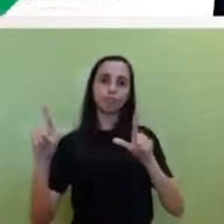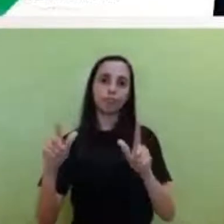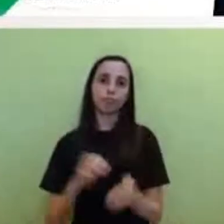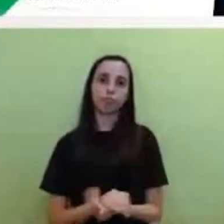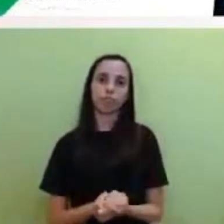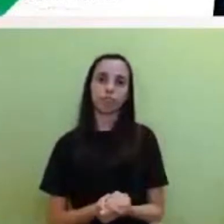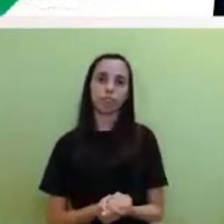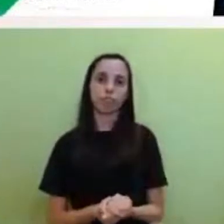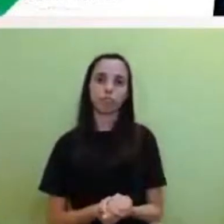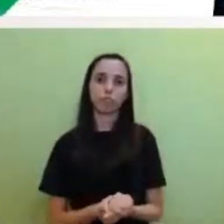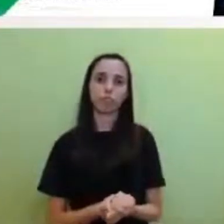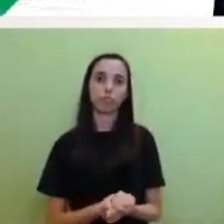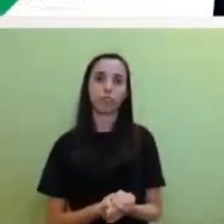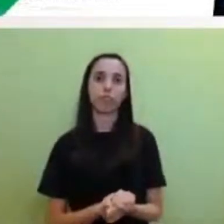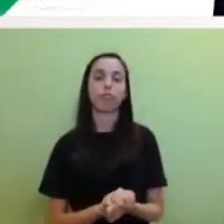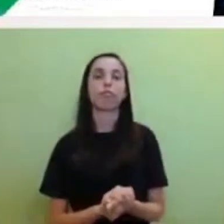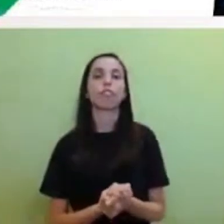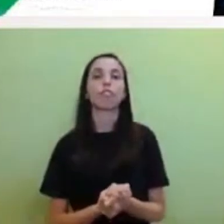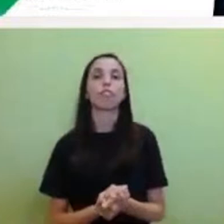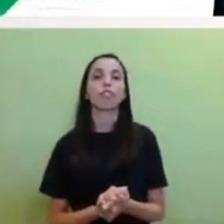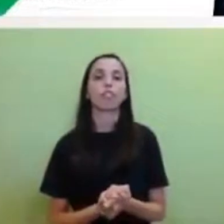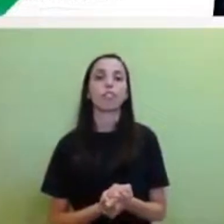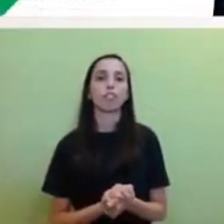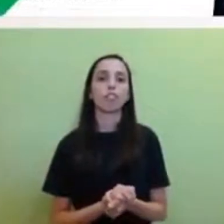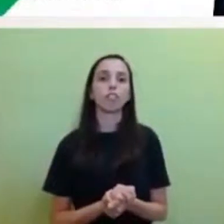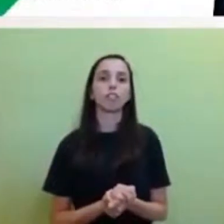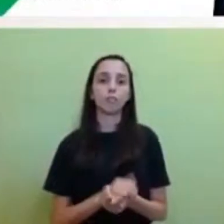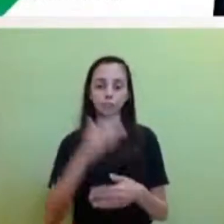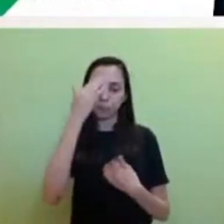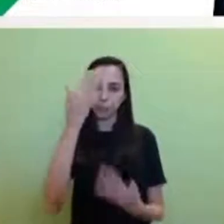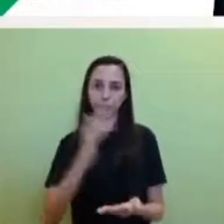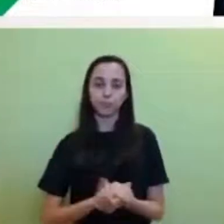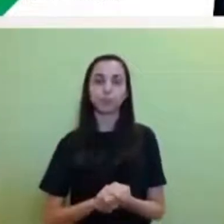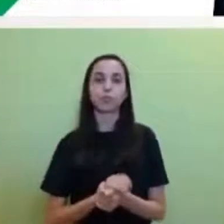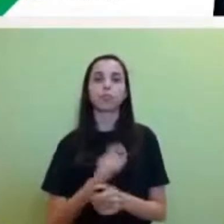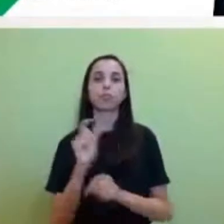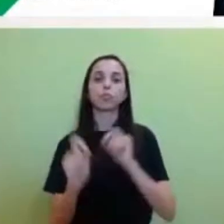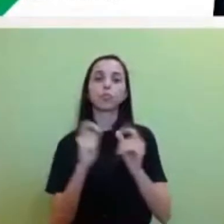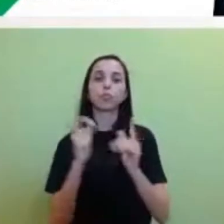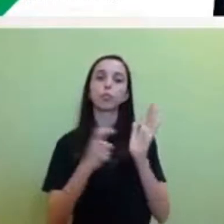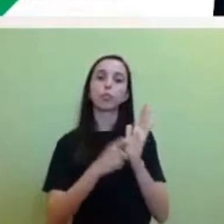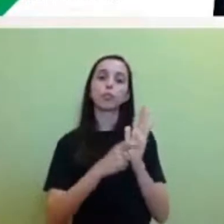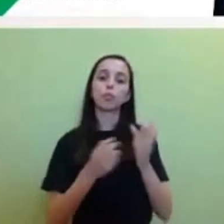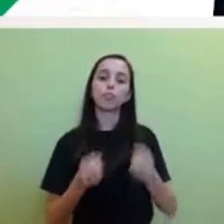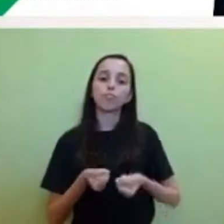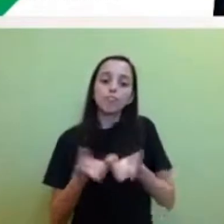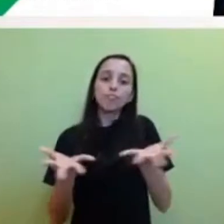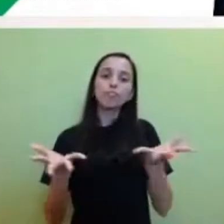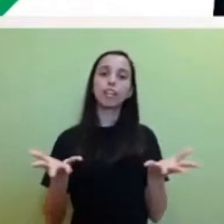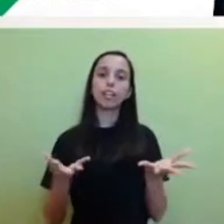Eduardo? O que esse programa oferece? Valeu. O que esse programa oferece tanto para nós?